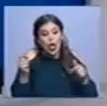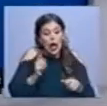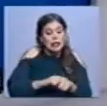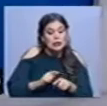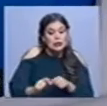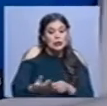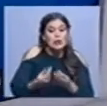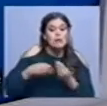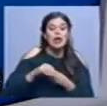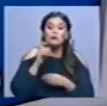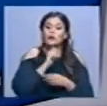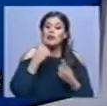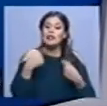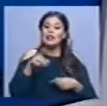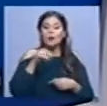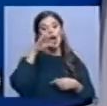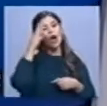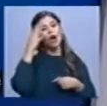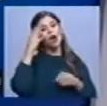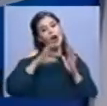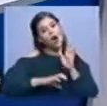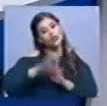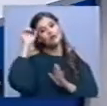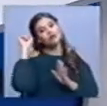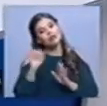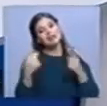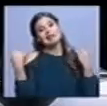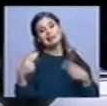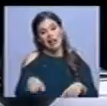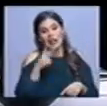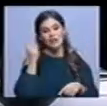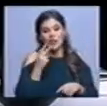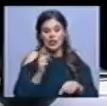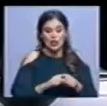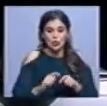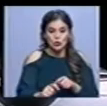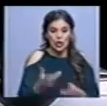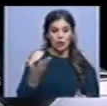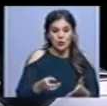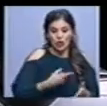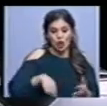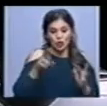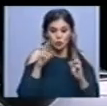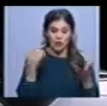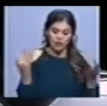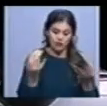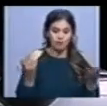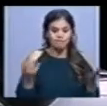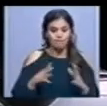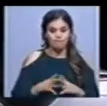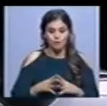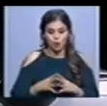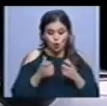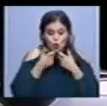tido a possibilidade de ter condições também propícias à vida durante mais tempo do que aquilo que nós estávamos à espera. E, portanto, tudo